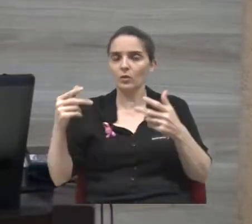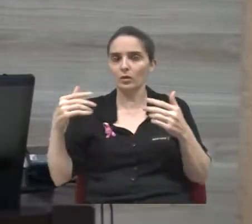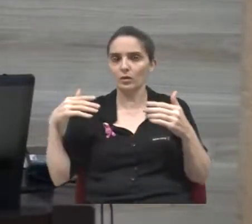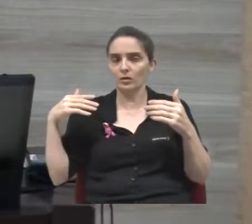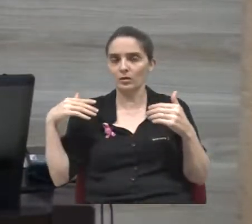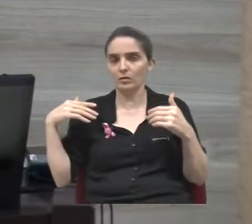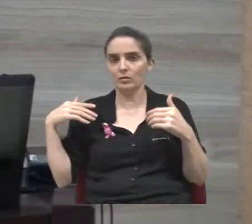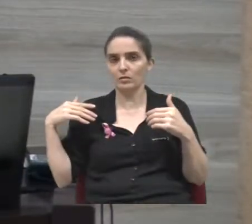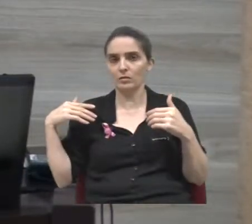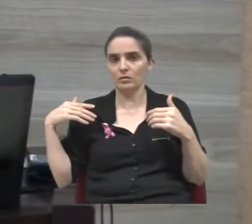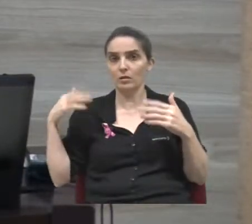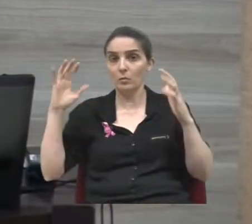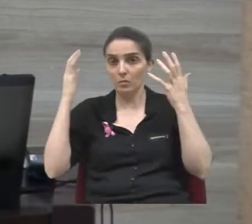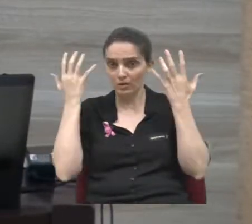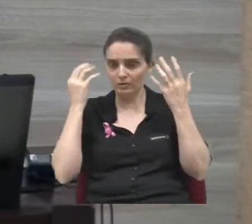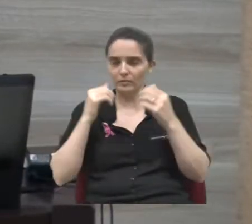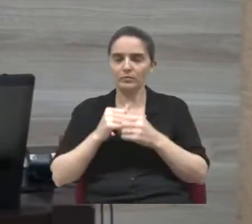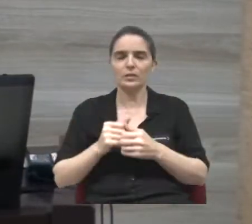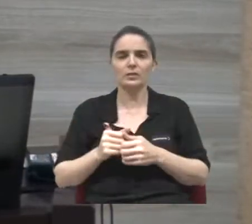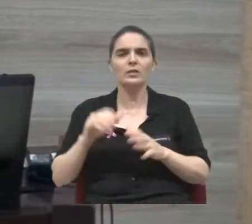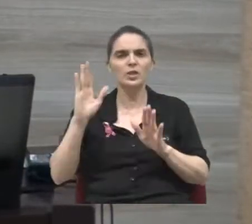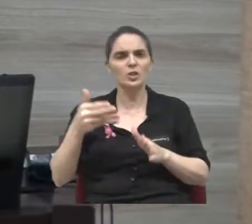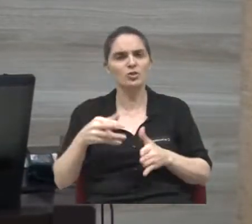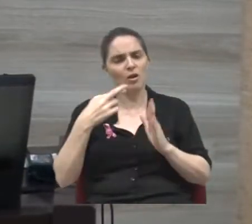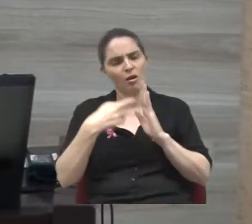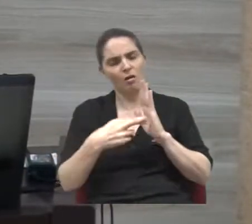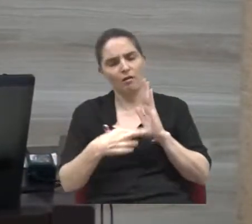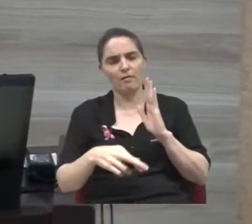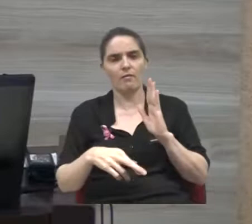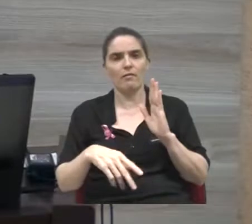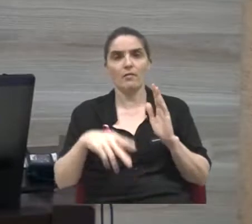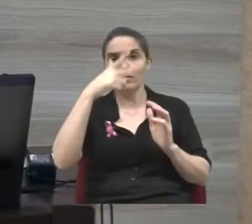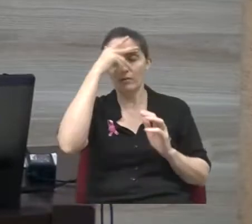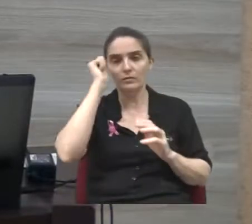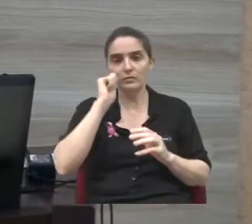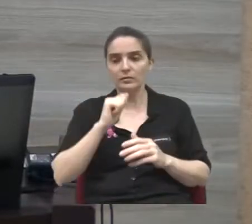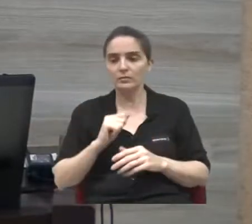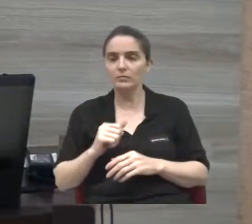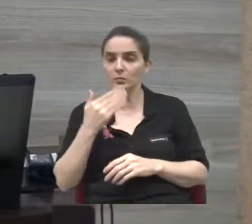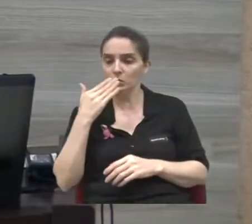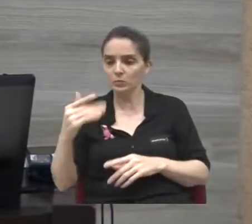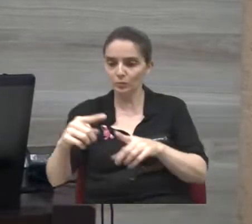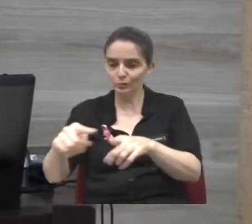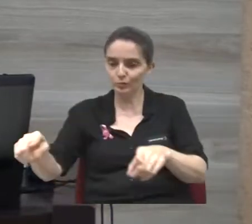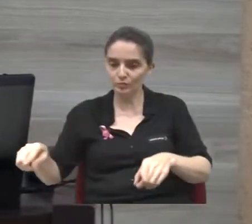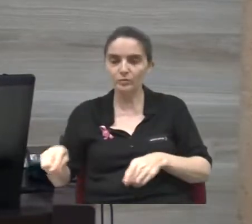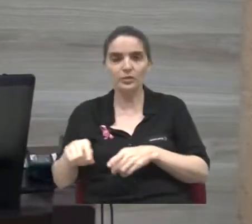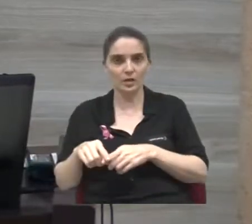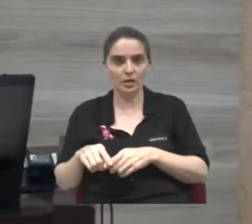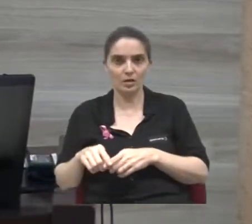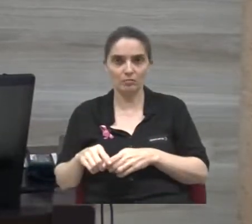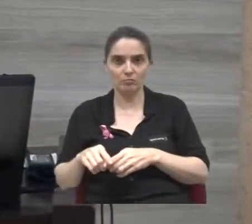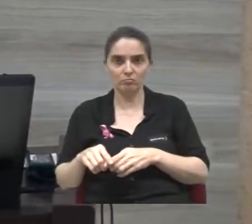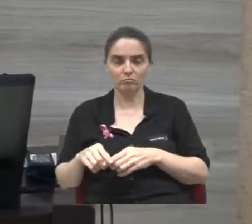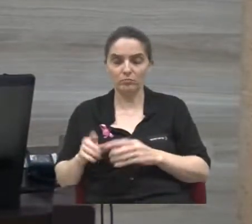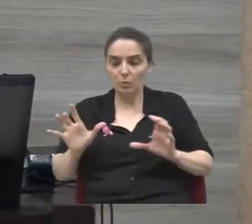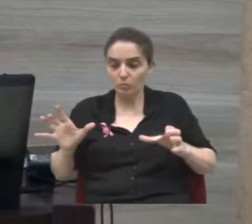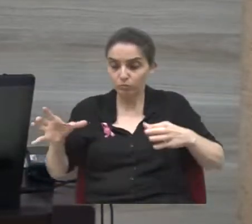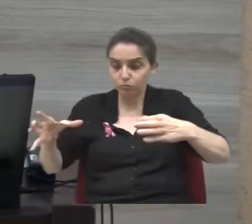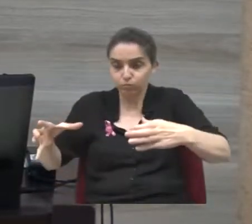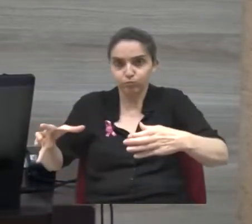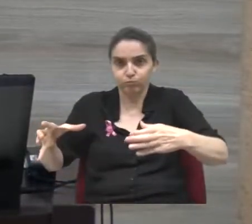dos motivos da regularização, uma das exigências do poder público, é que cada chácara de recreio, cada condomínio de chácara, existe